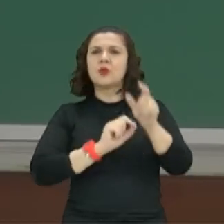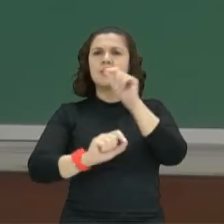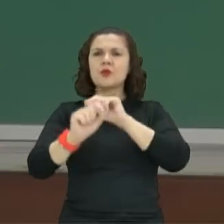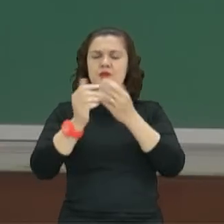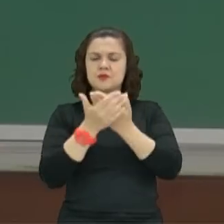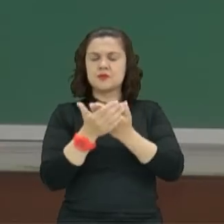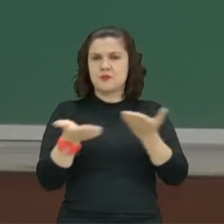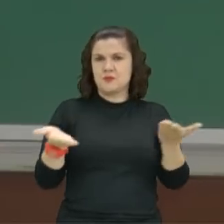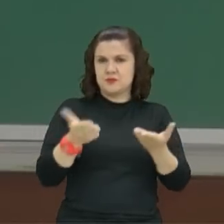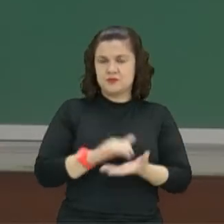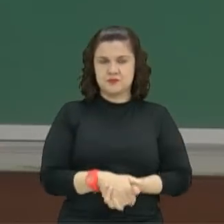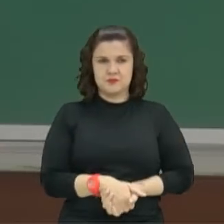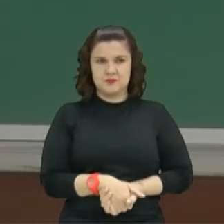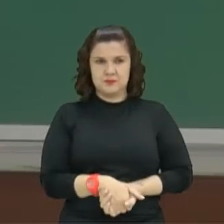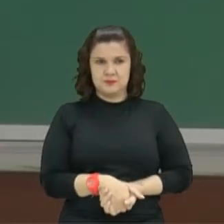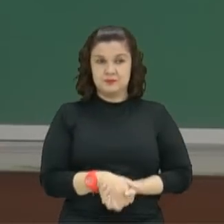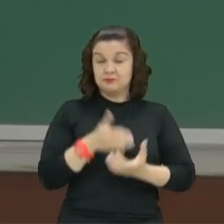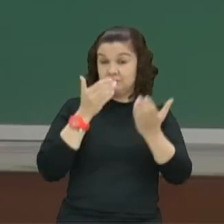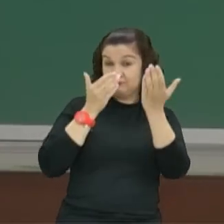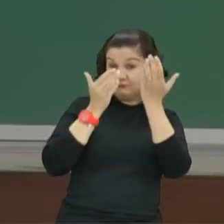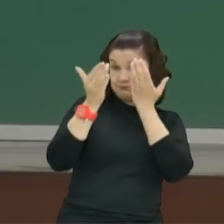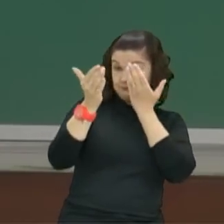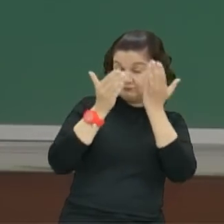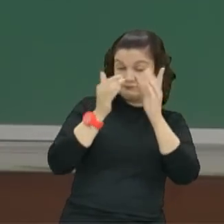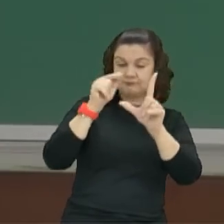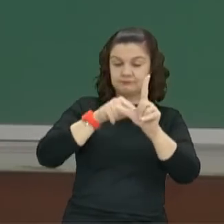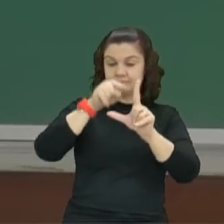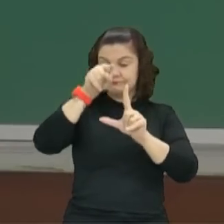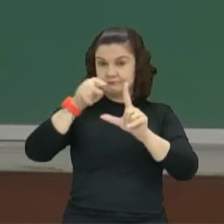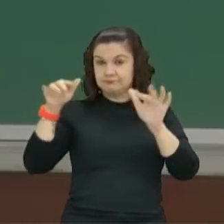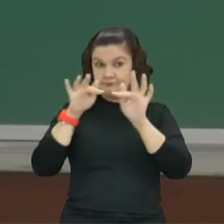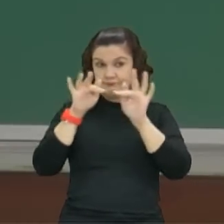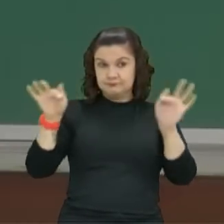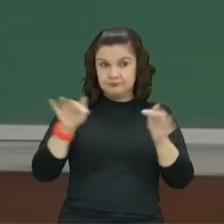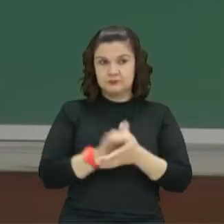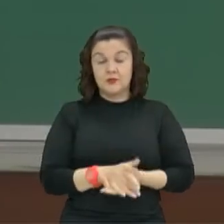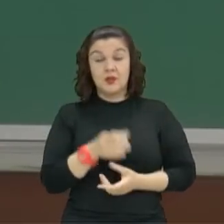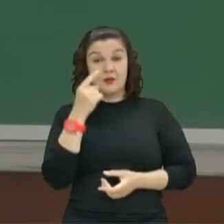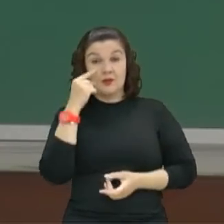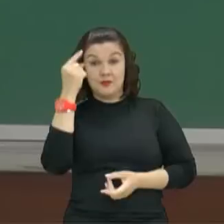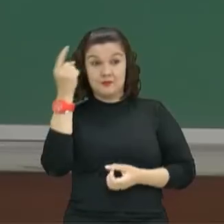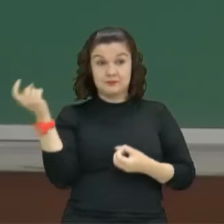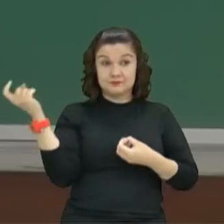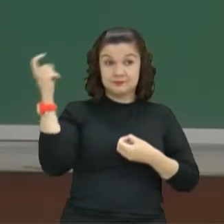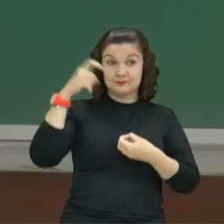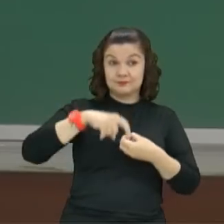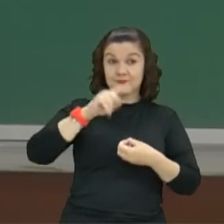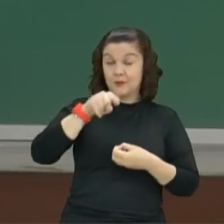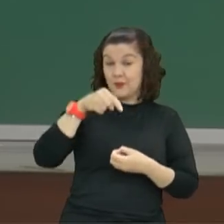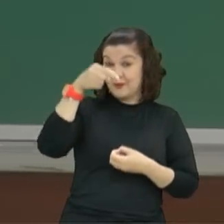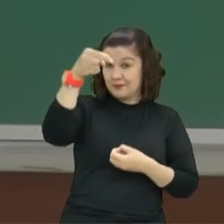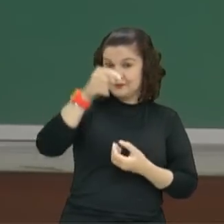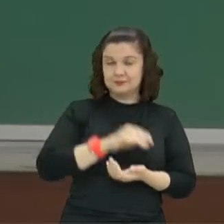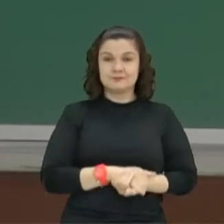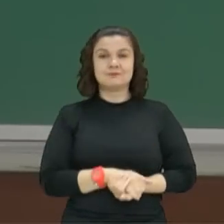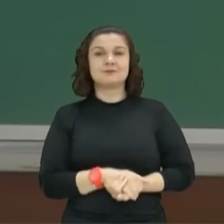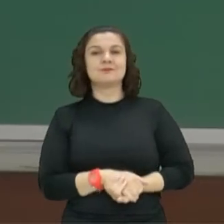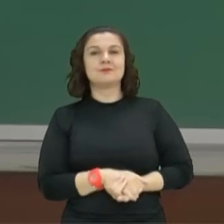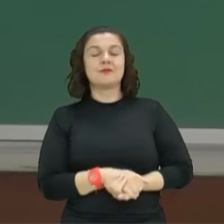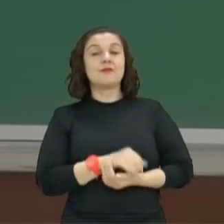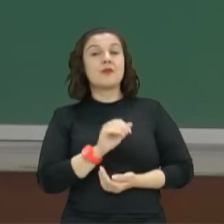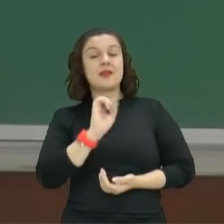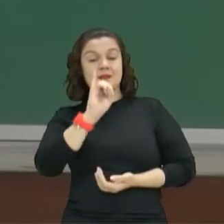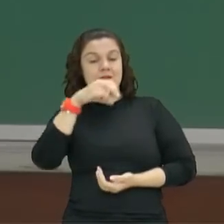nós vimos na aula de hoje? Análise de gráfico de funções. Legal, né? Agora, olha que bacana. Olha a próxima aula. Vamos